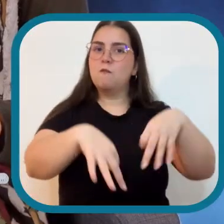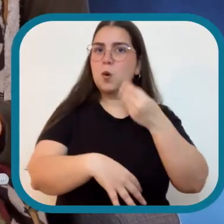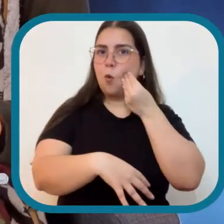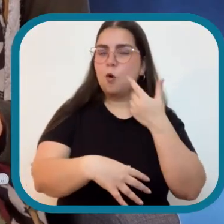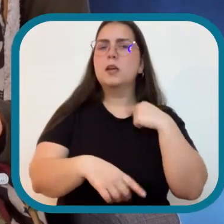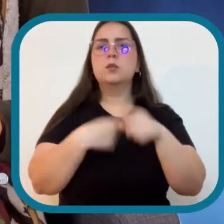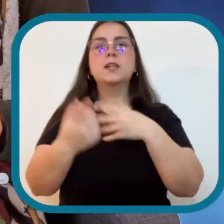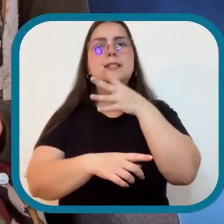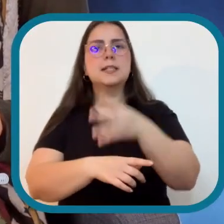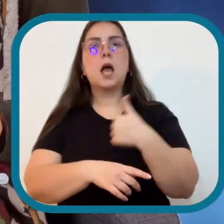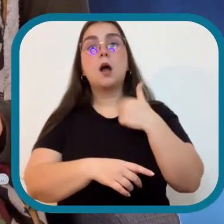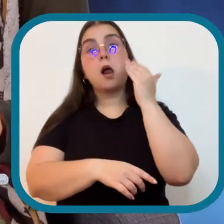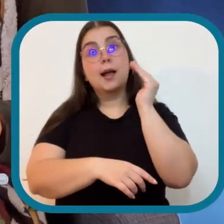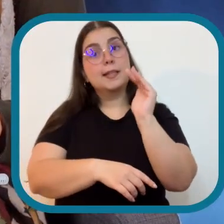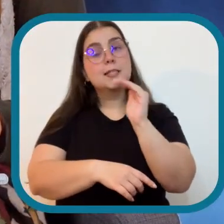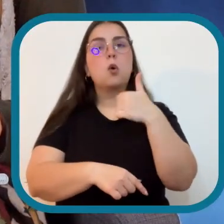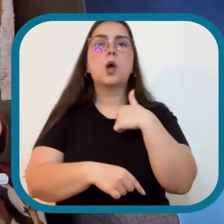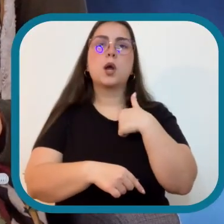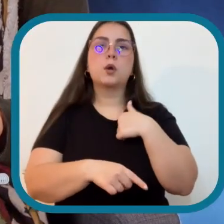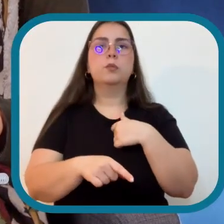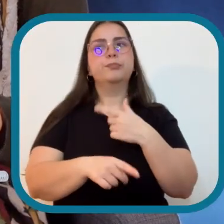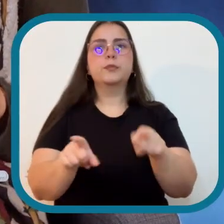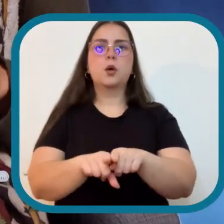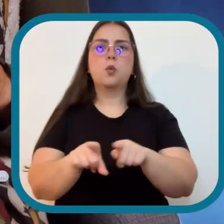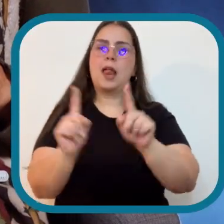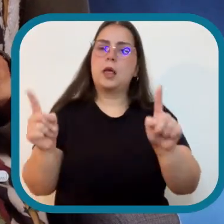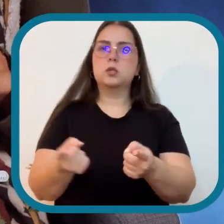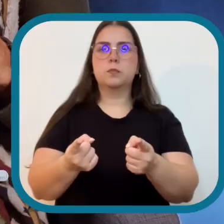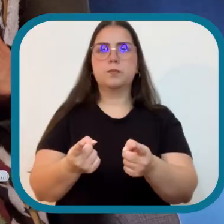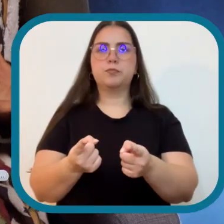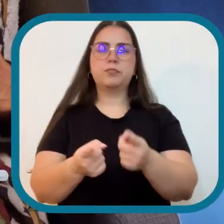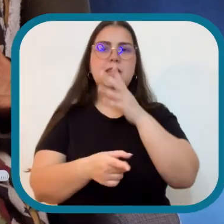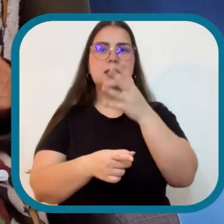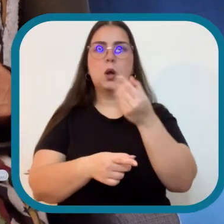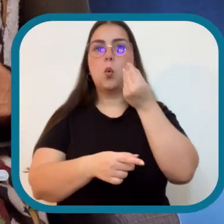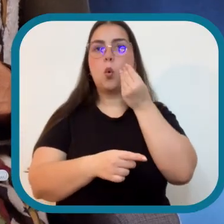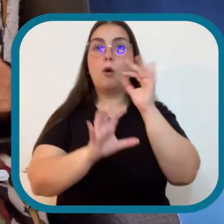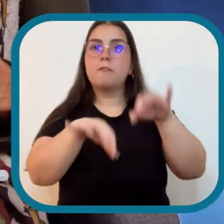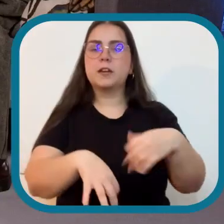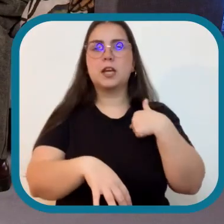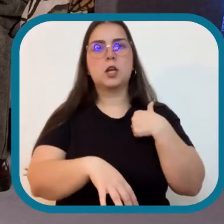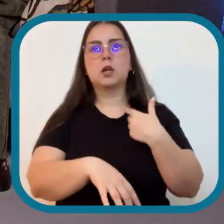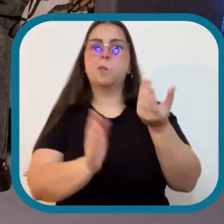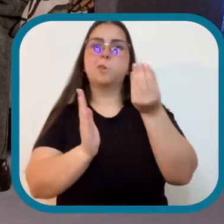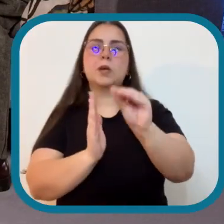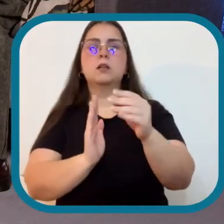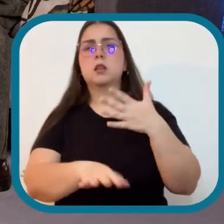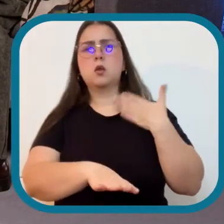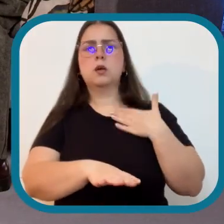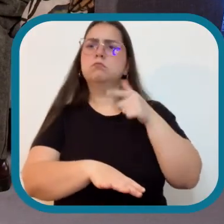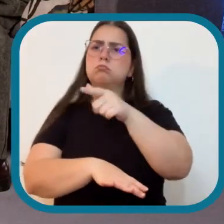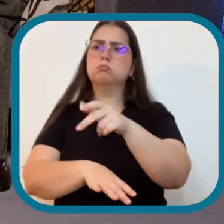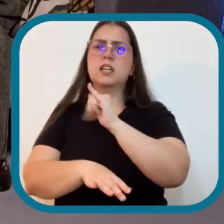terminava, e disse, atenção, porque eu não quero que o resumo, que a sinopse, refira como é que a história acaba. Sim, e aquilo